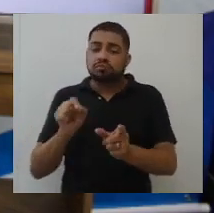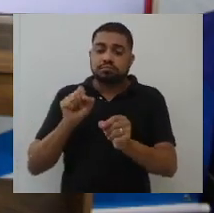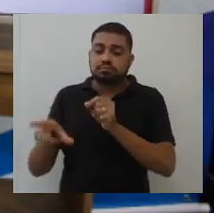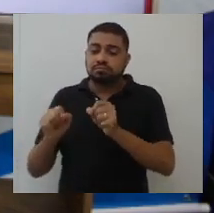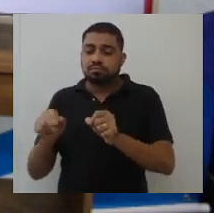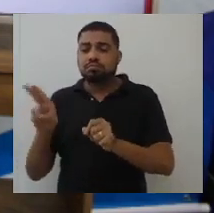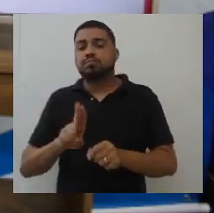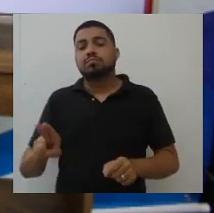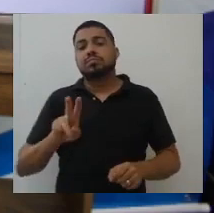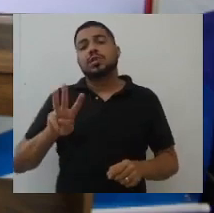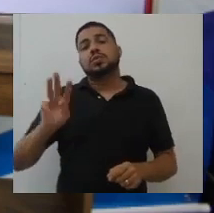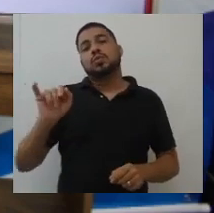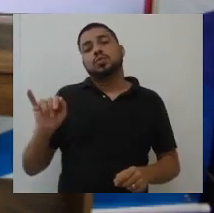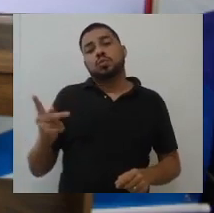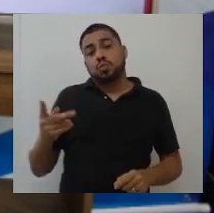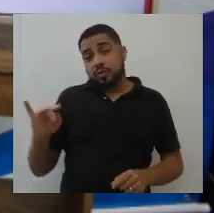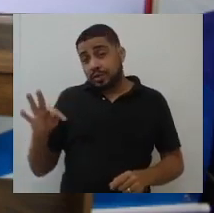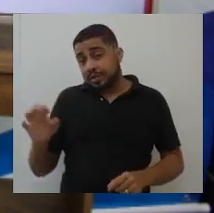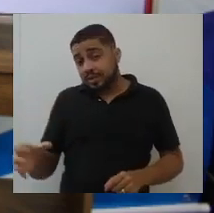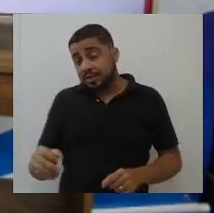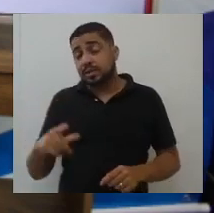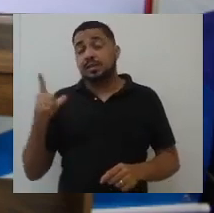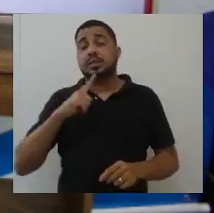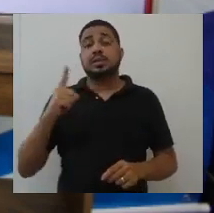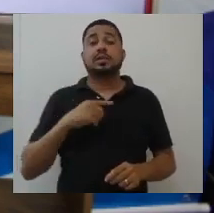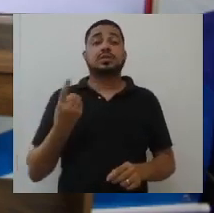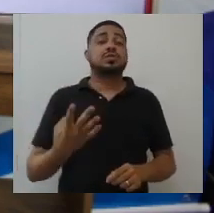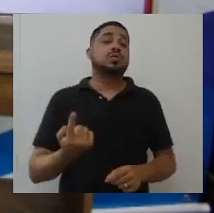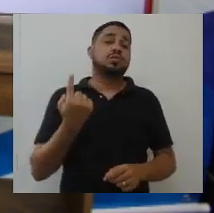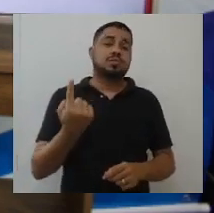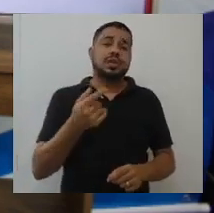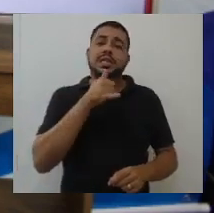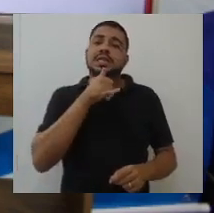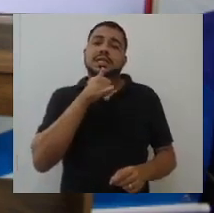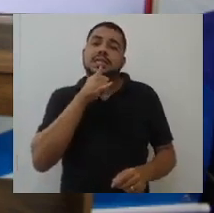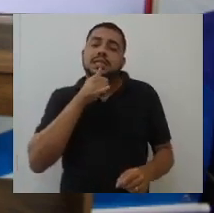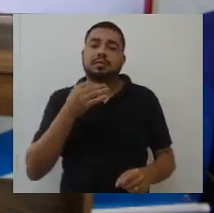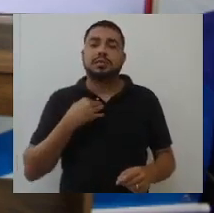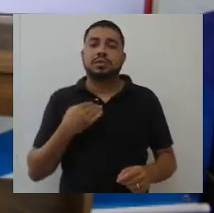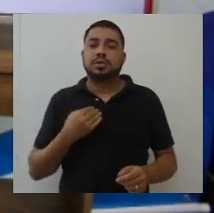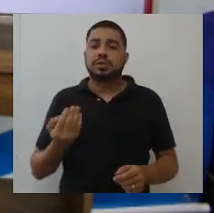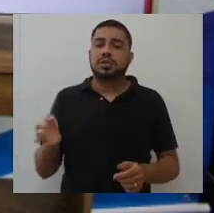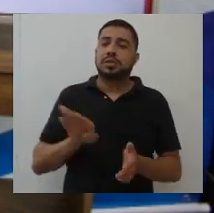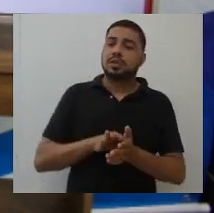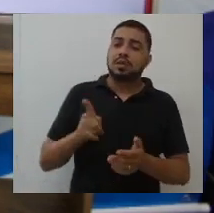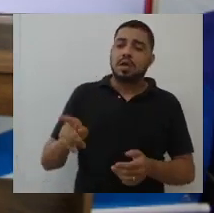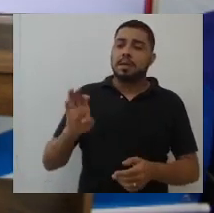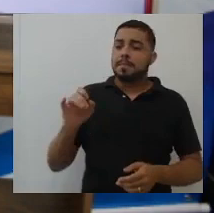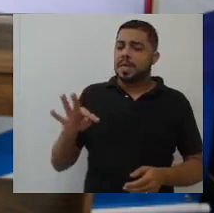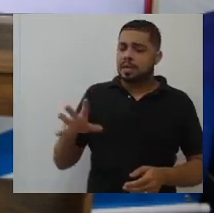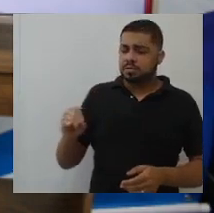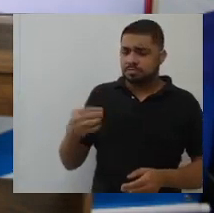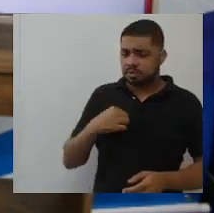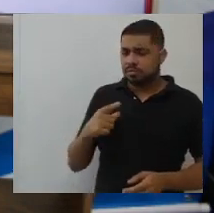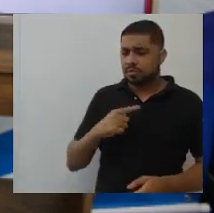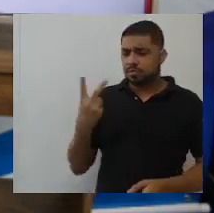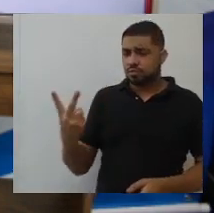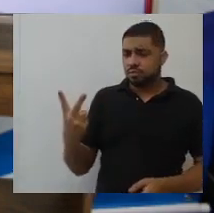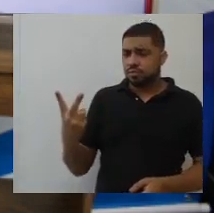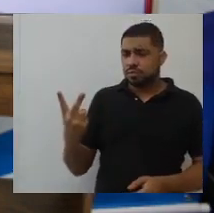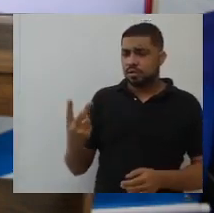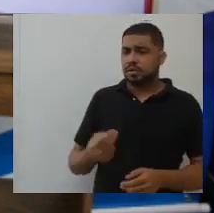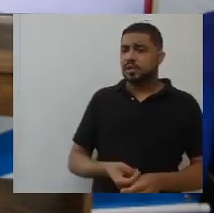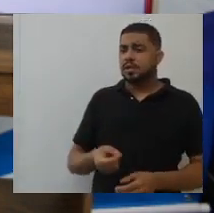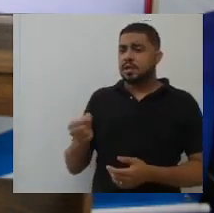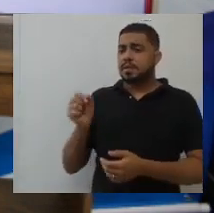porque das 10 opções que eu estou te dando, você tem que ficar apenas com uma. Exemplo, eu chego para Bento e digo, Bento, eu tenho 2 pilotos aqui, um